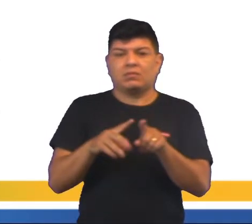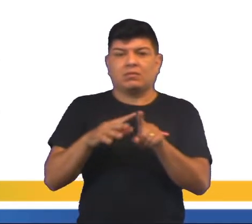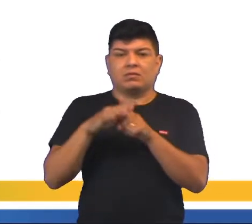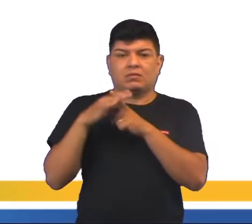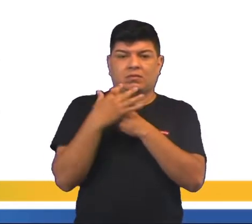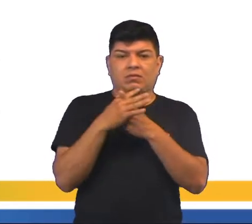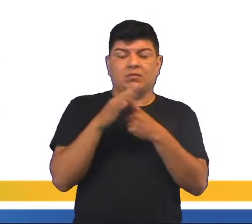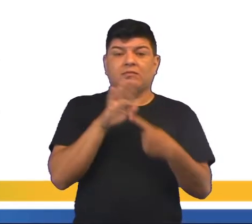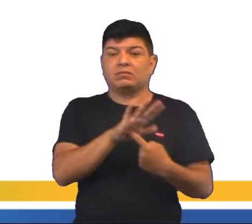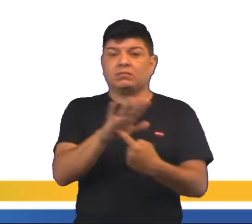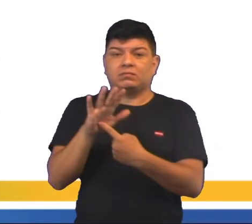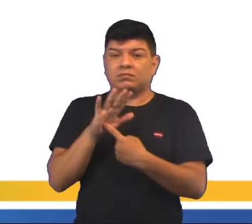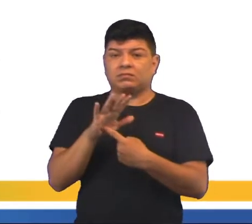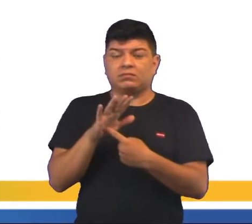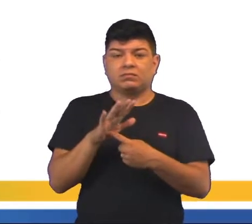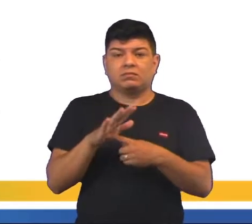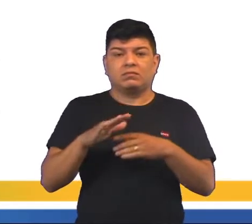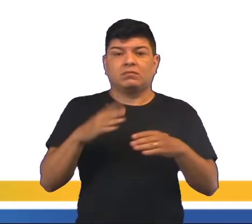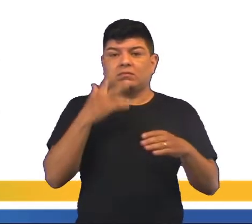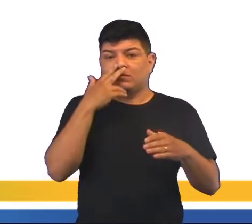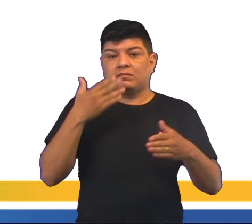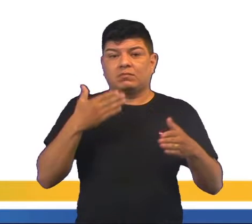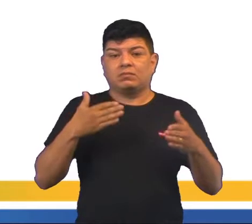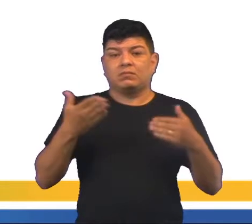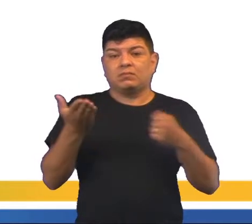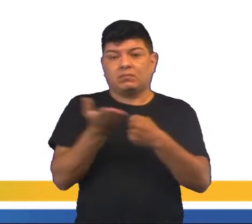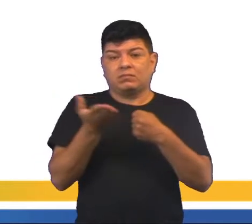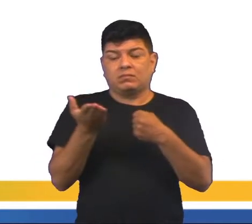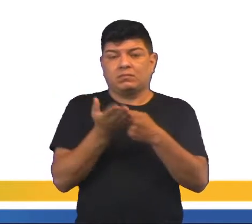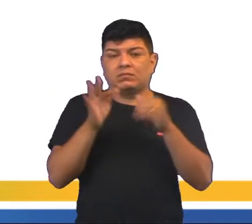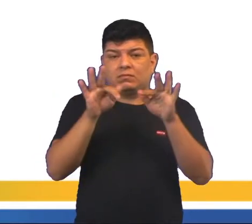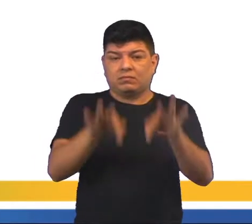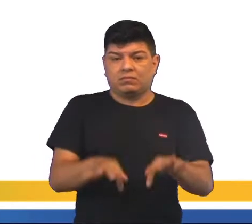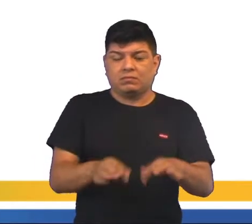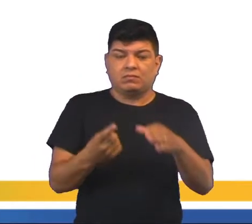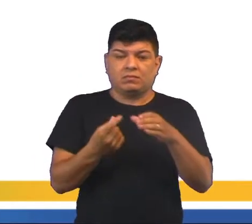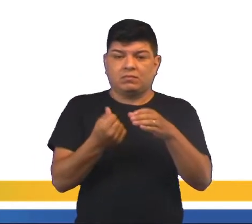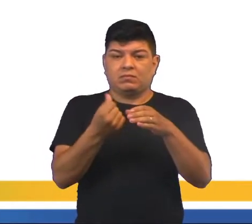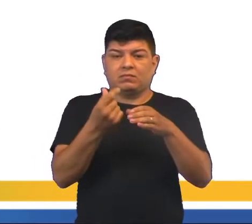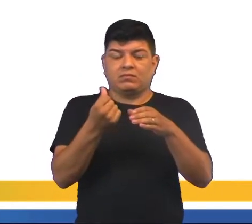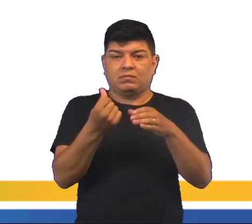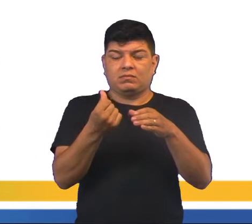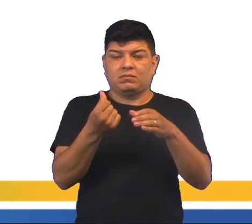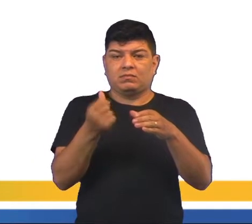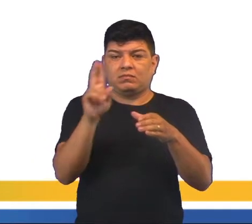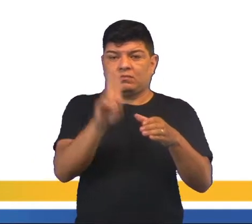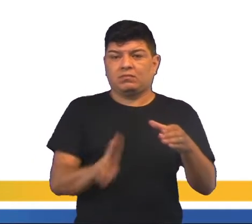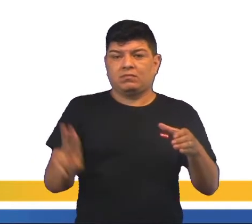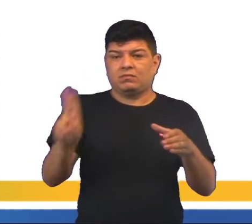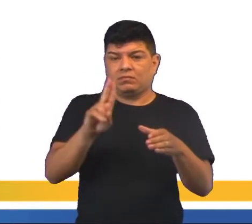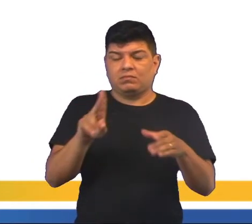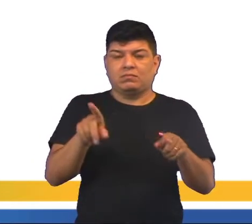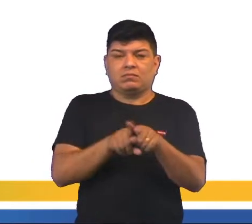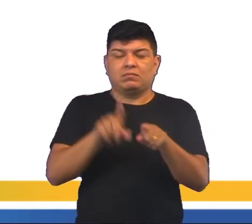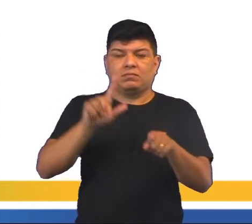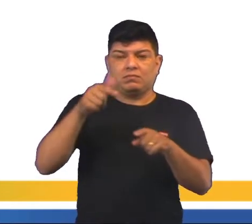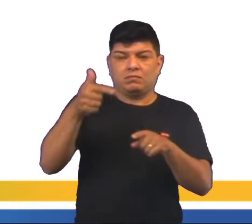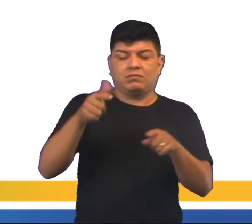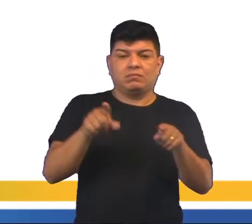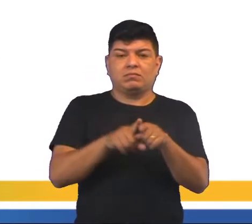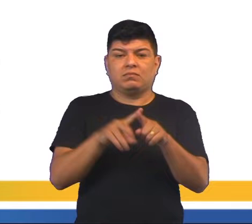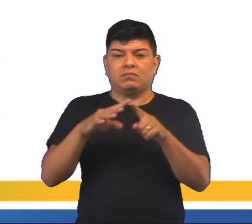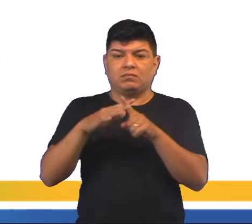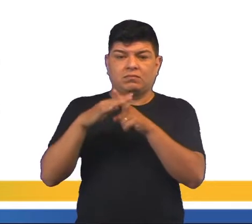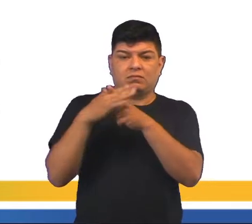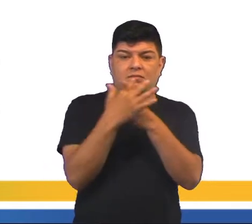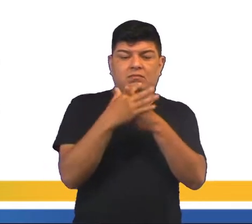socialismo representaria a fase intermediária entre o fim do capitalismo e a implantação do comunismo. No